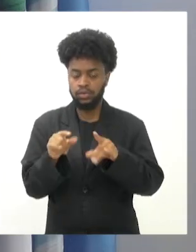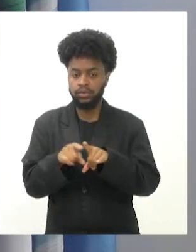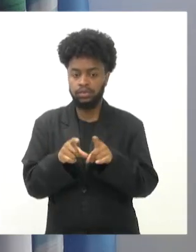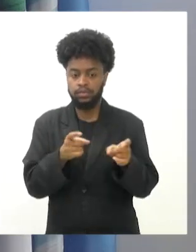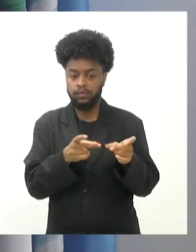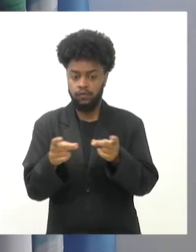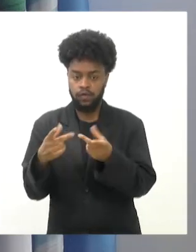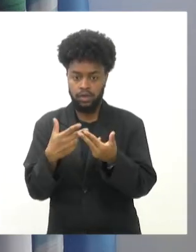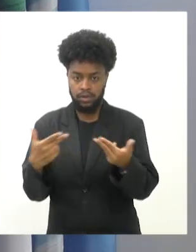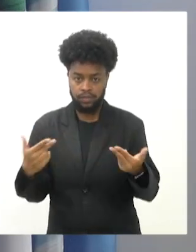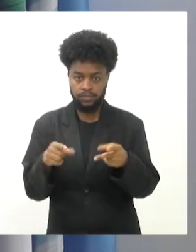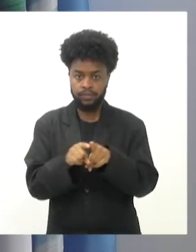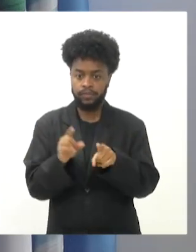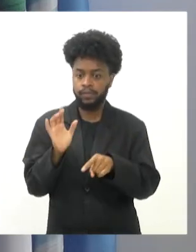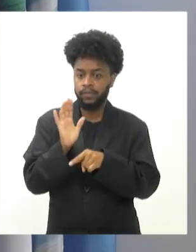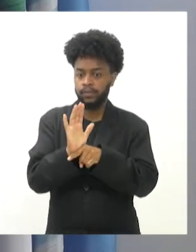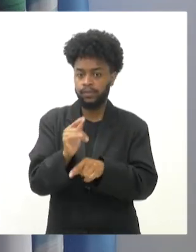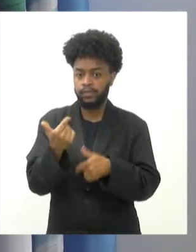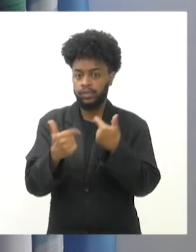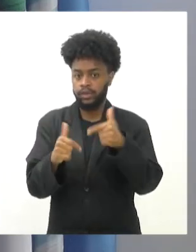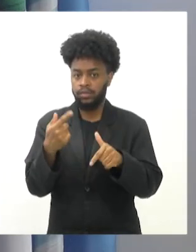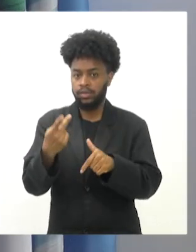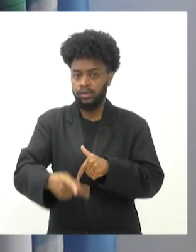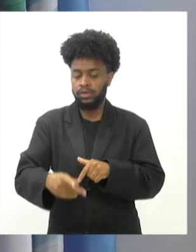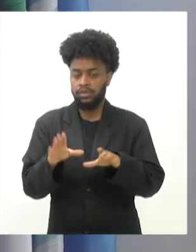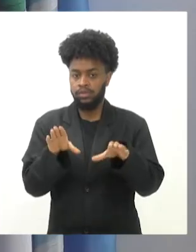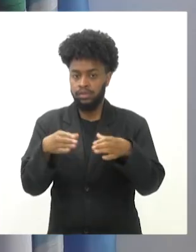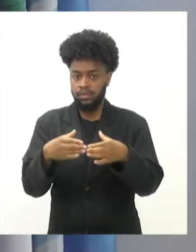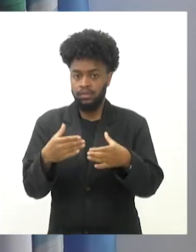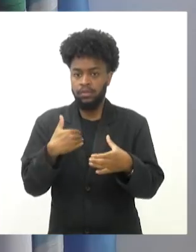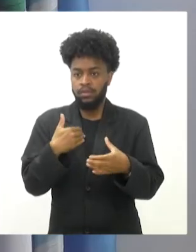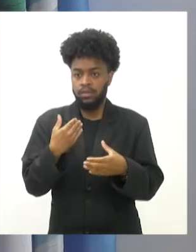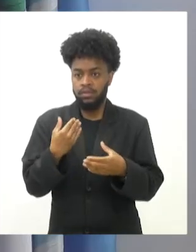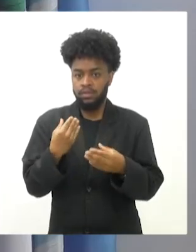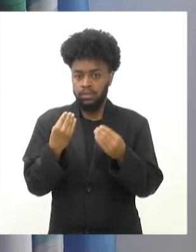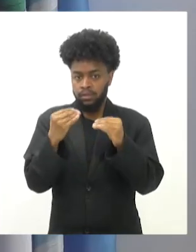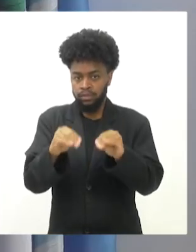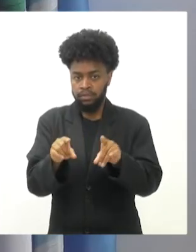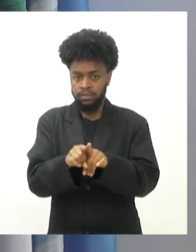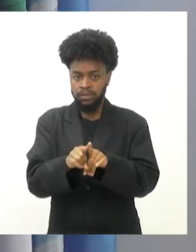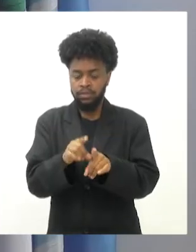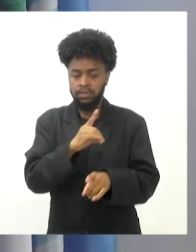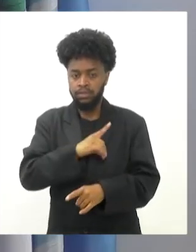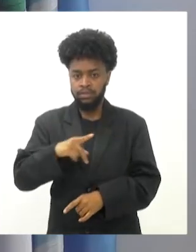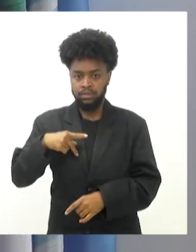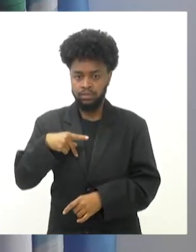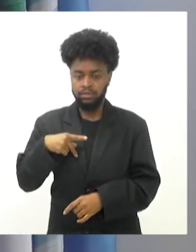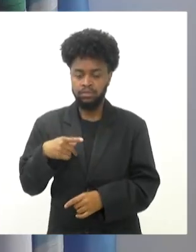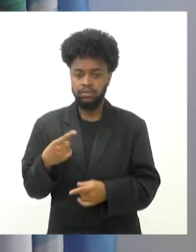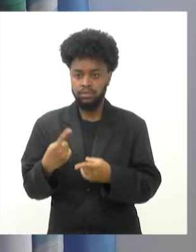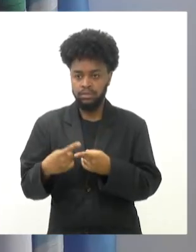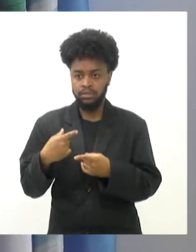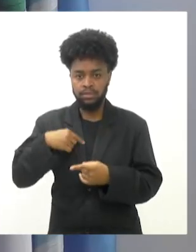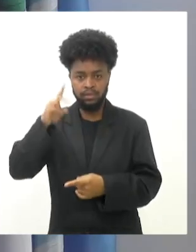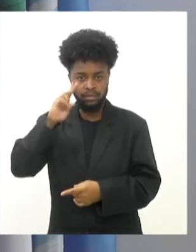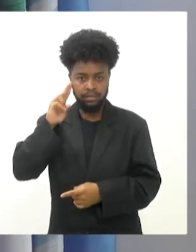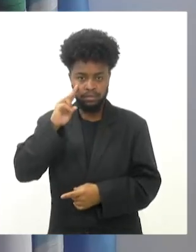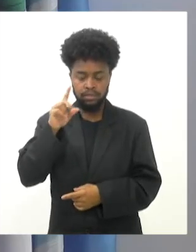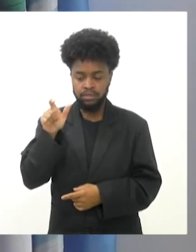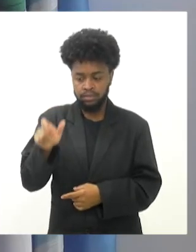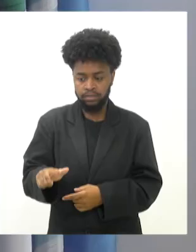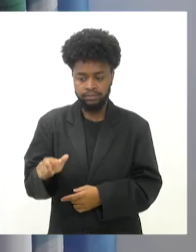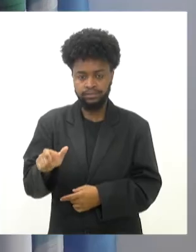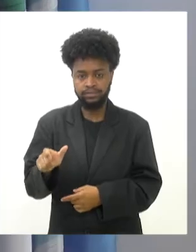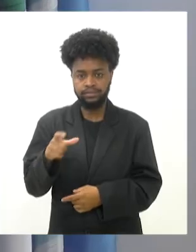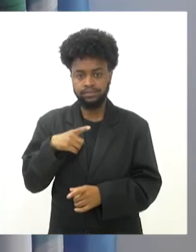comerciais, que contribuíram muito para o trabalho da comissão. E eu incluiria também a Defensoria Pública, que me recordo que a defensora, naquele momento,